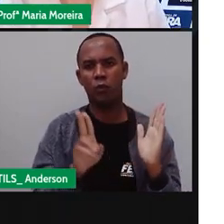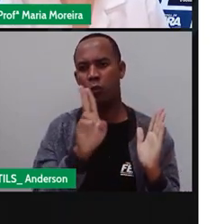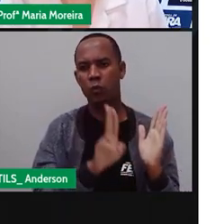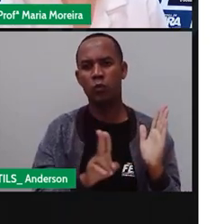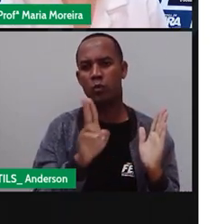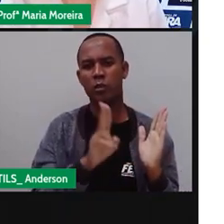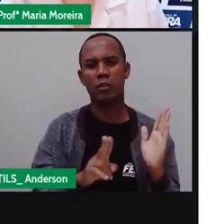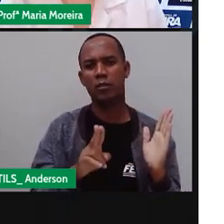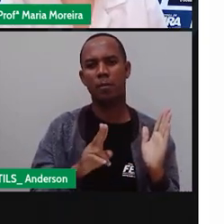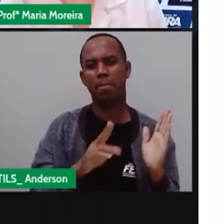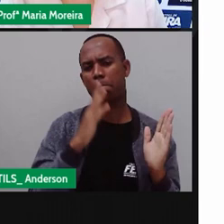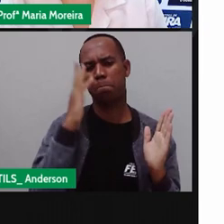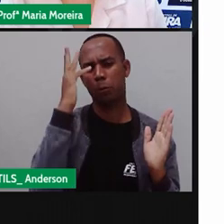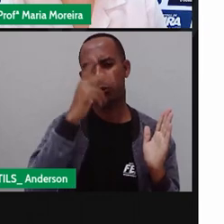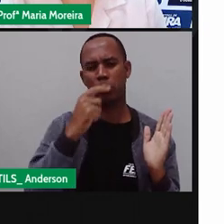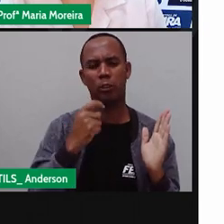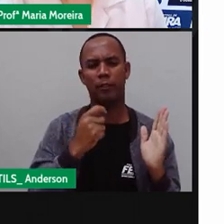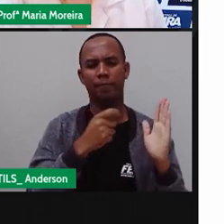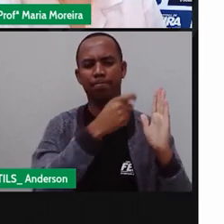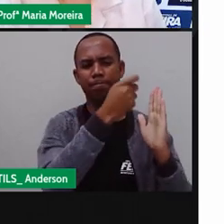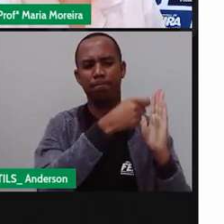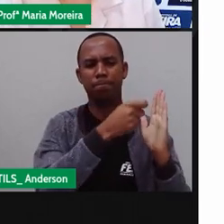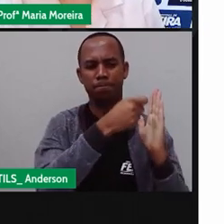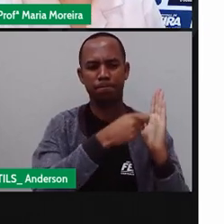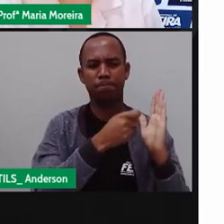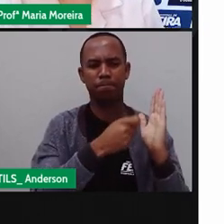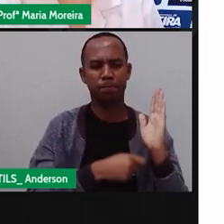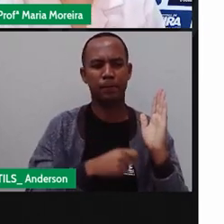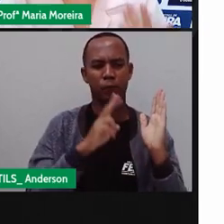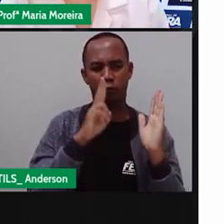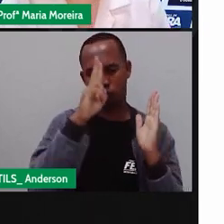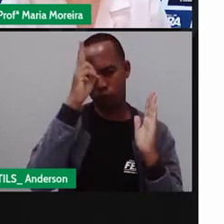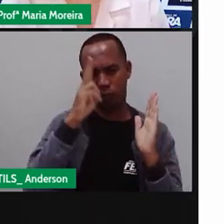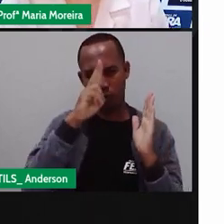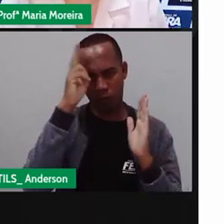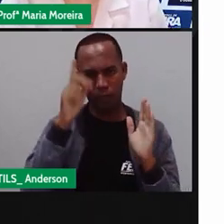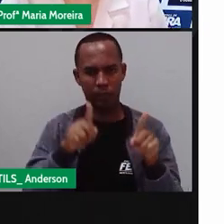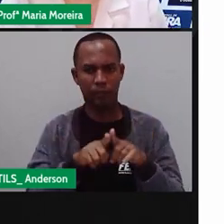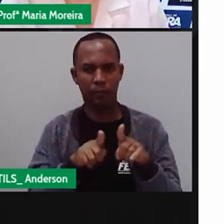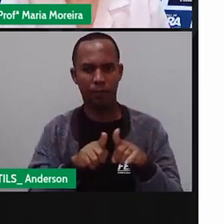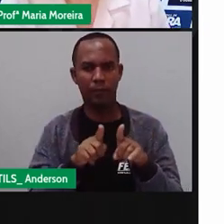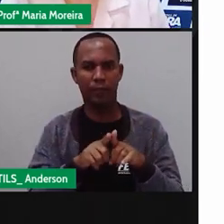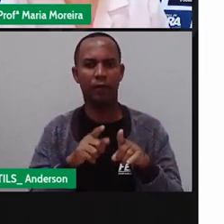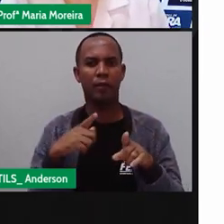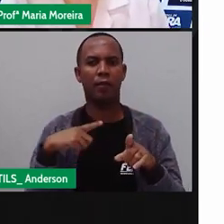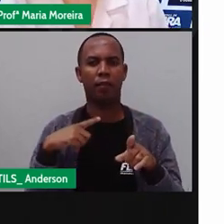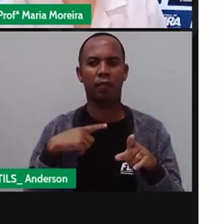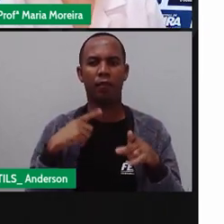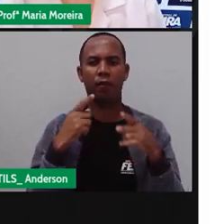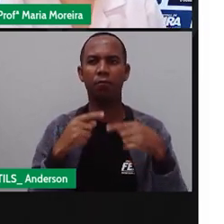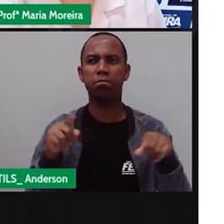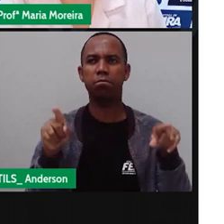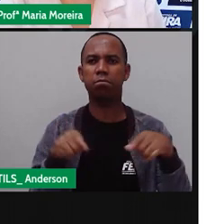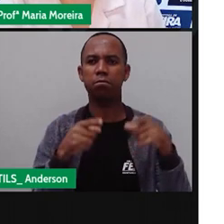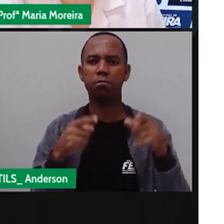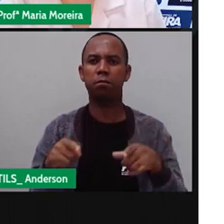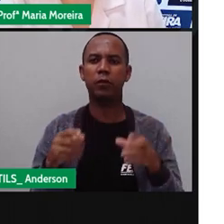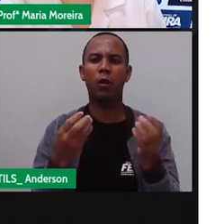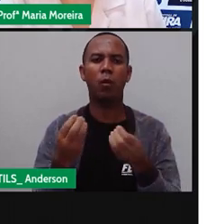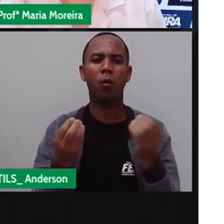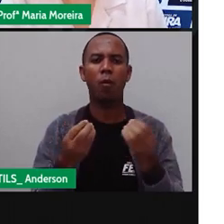poesia ainda mais bela, não é isso? Então imagine se não tivesse essas rimas, como é, né, que o autor